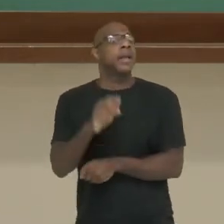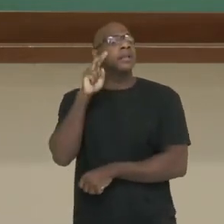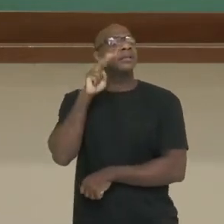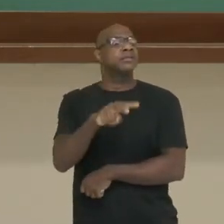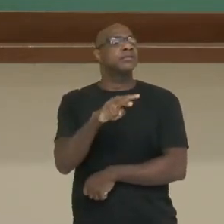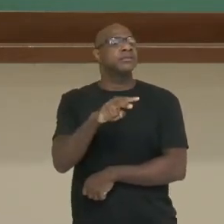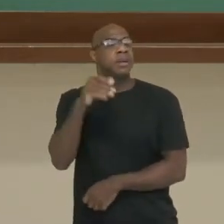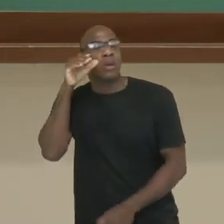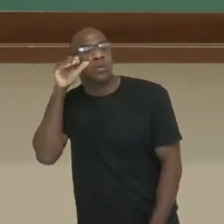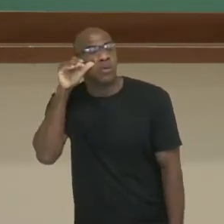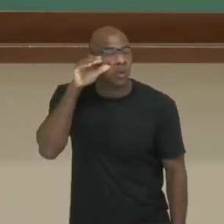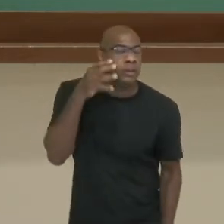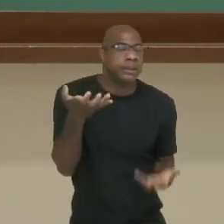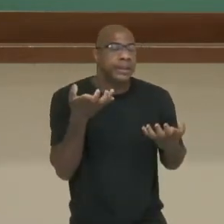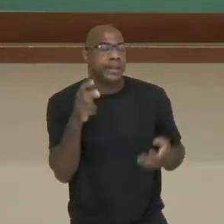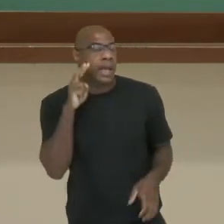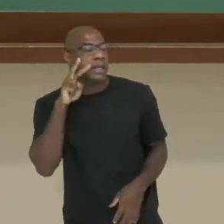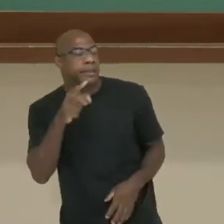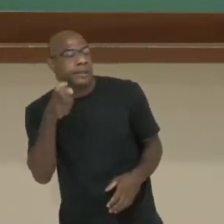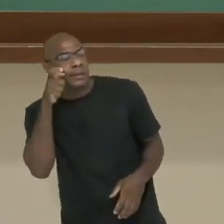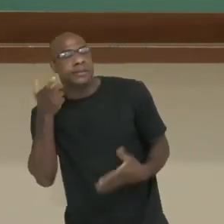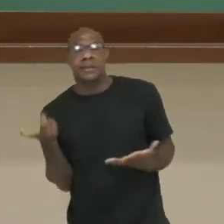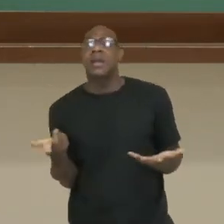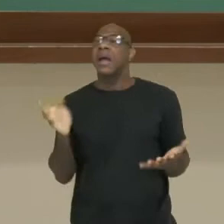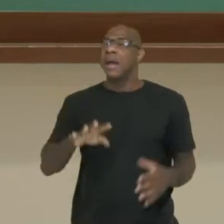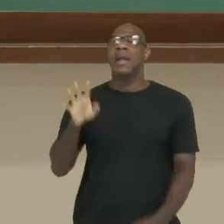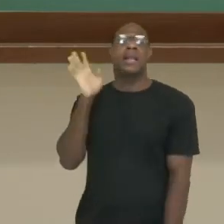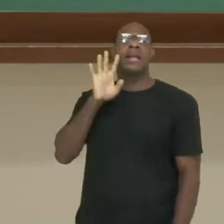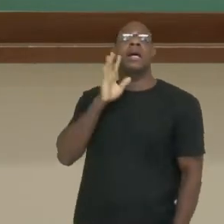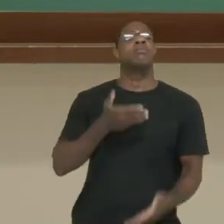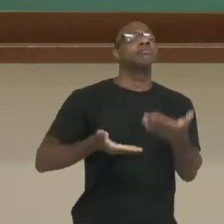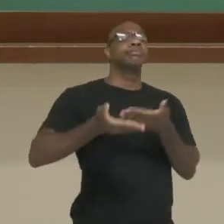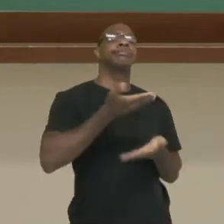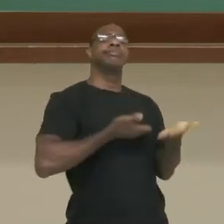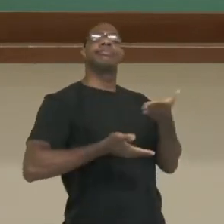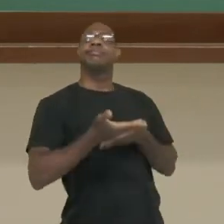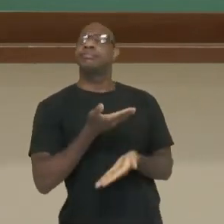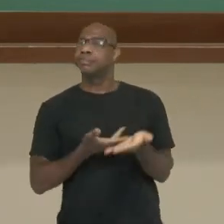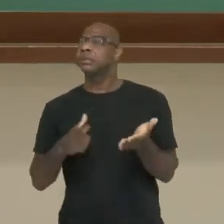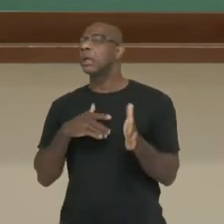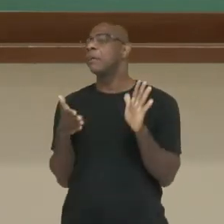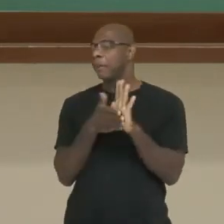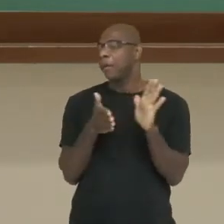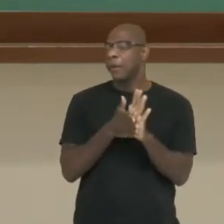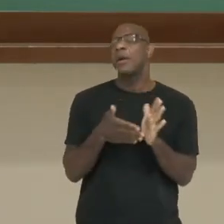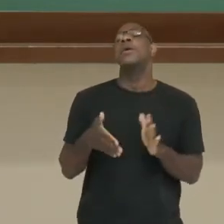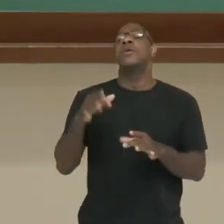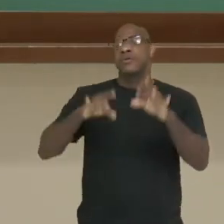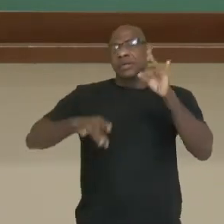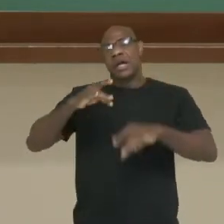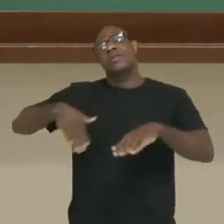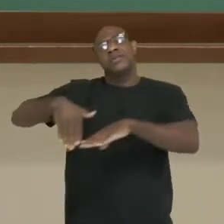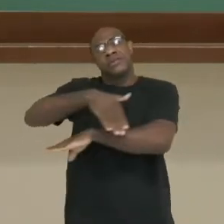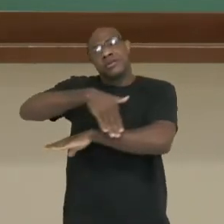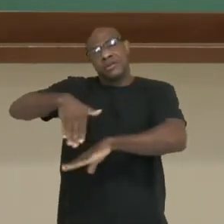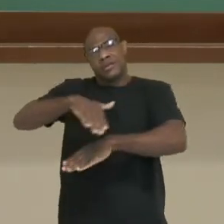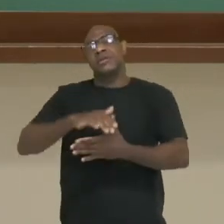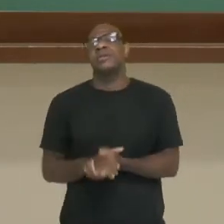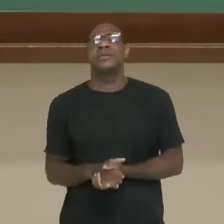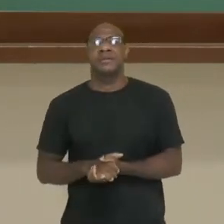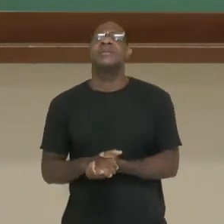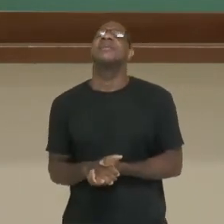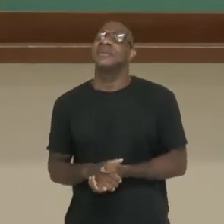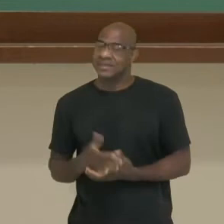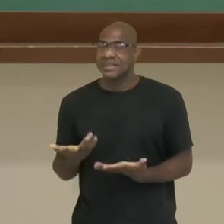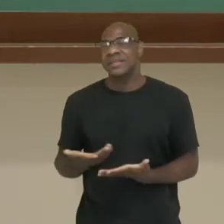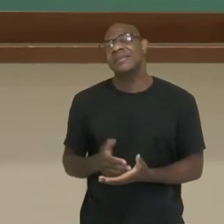ficar curioso, querer assistir. Então é muito legal essa interação que propõe ali o teatro de rua, que vai interferir no